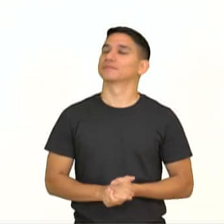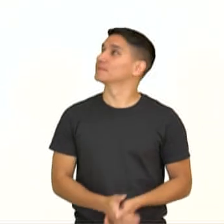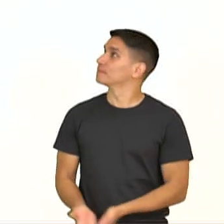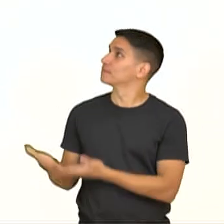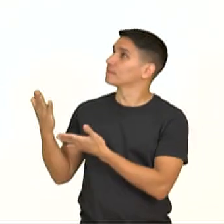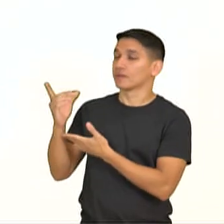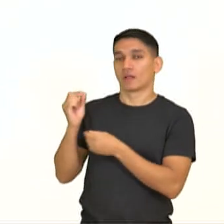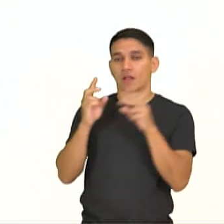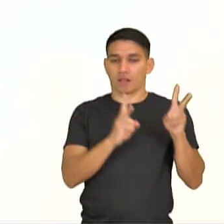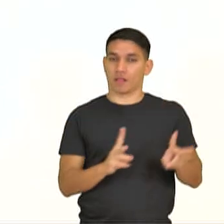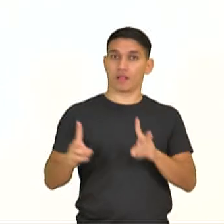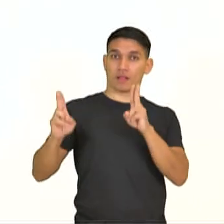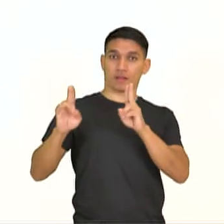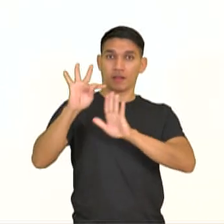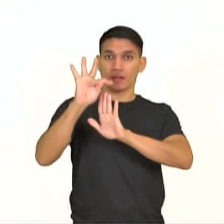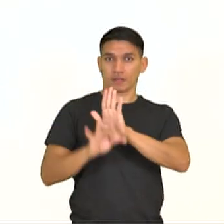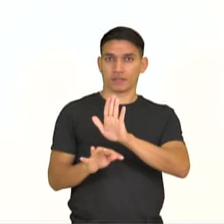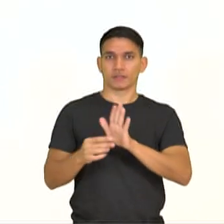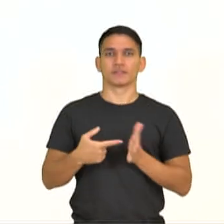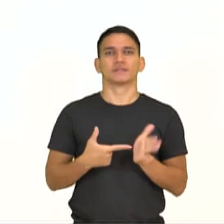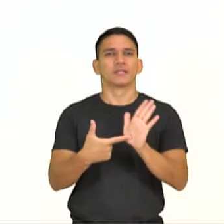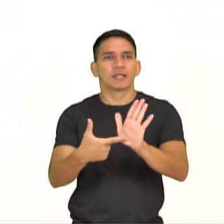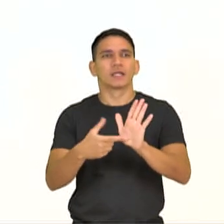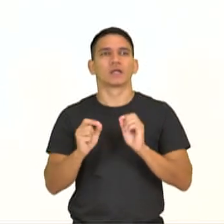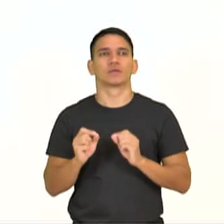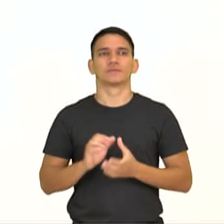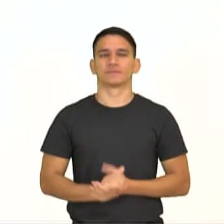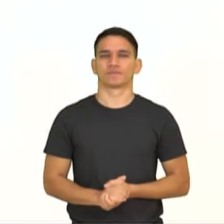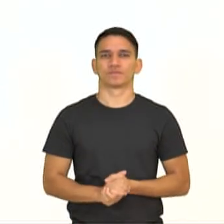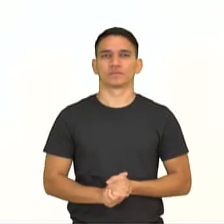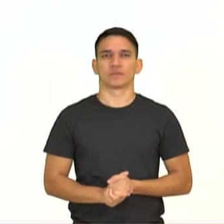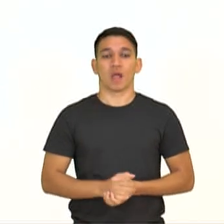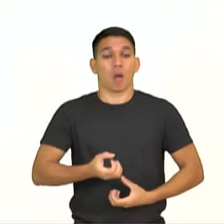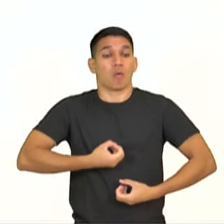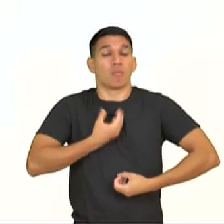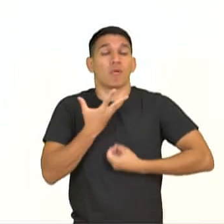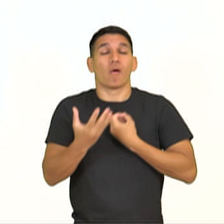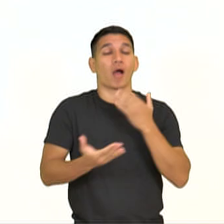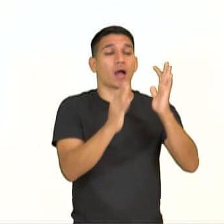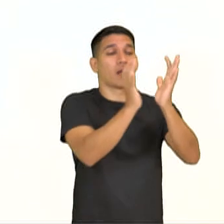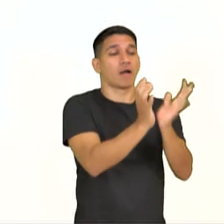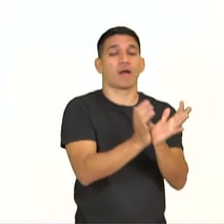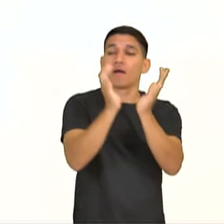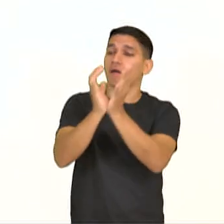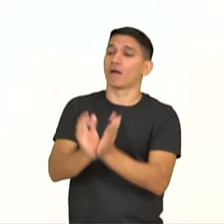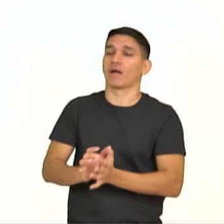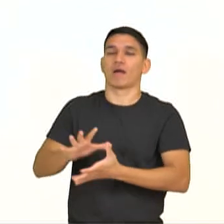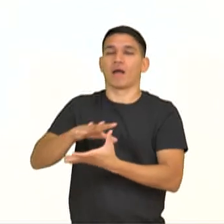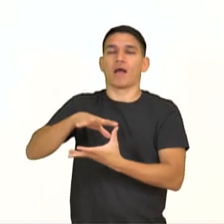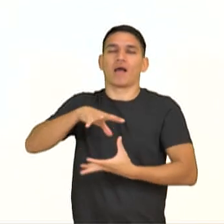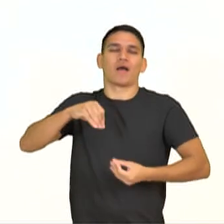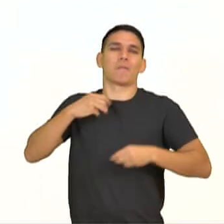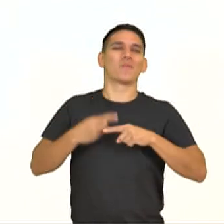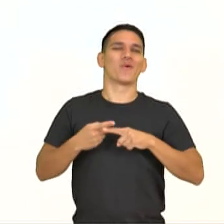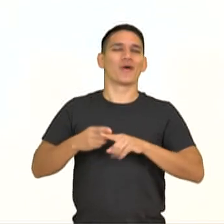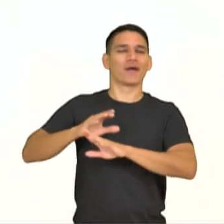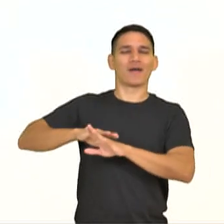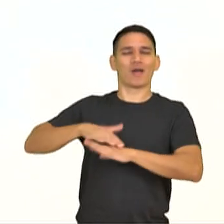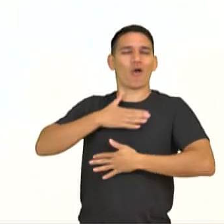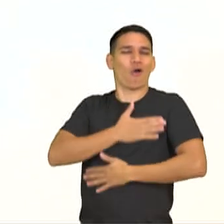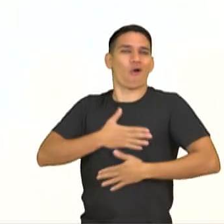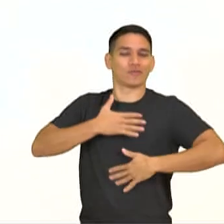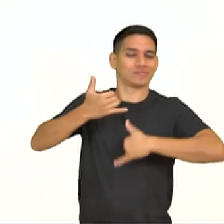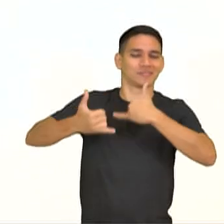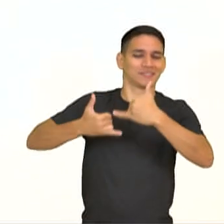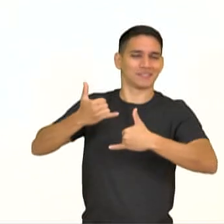temos o fragmento aqui do texto. Os poetas classificam as palavras pela alma, porque gostam de brincar com elas e para brincar